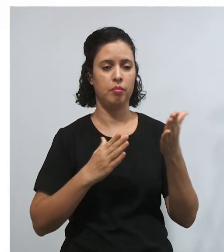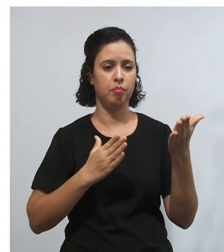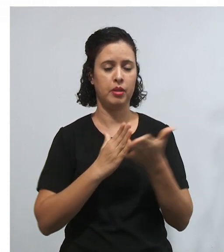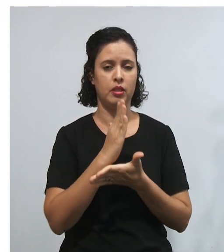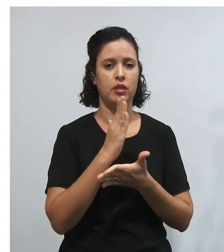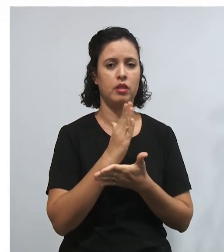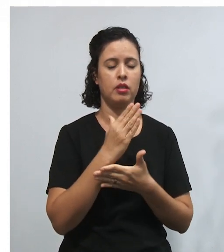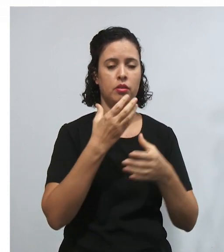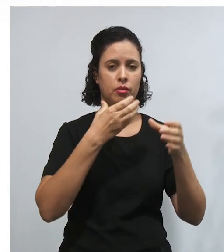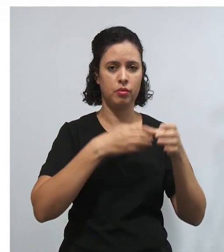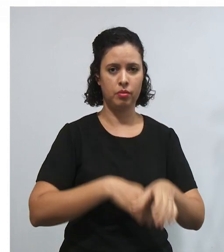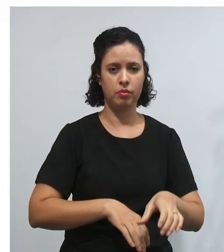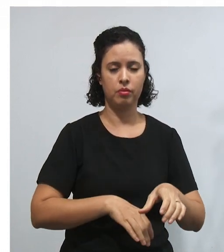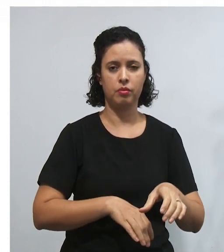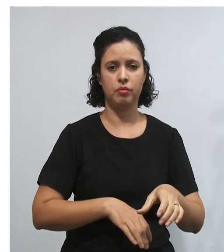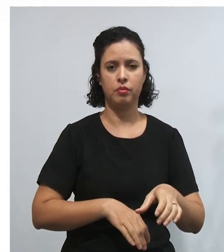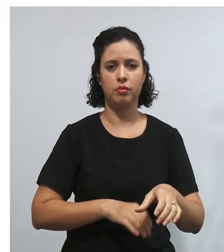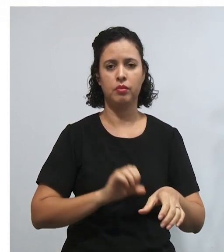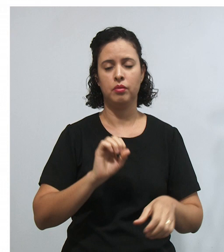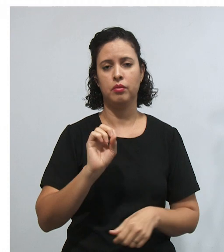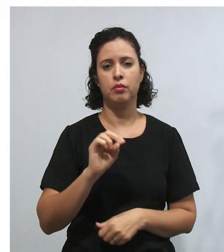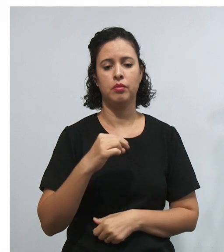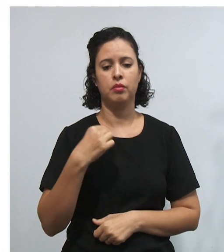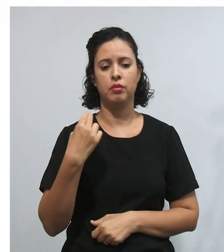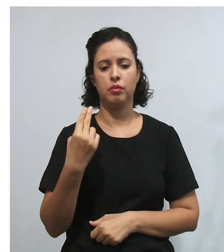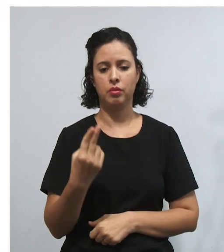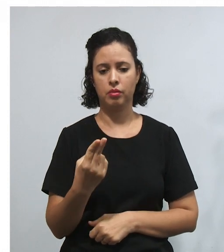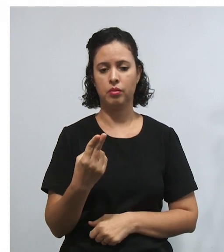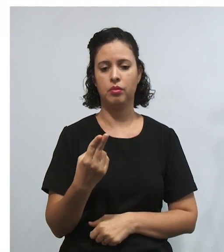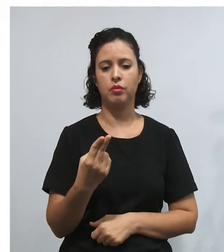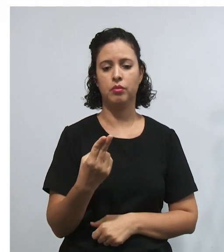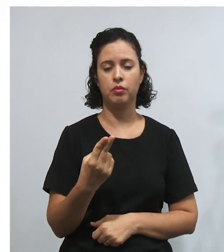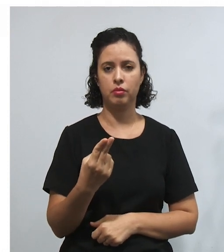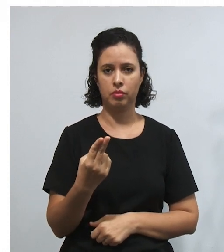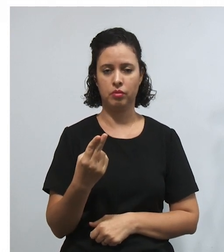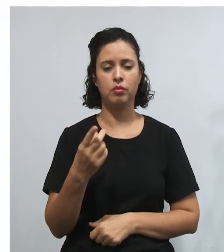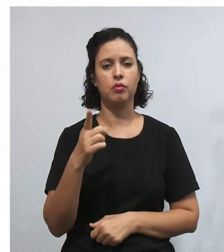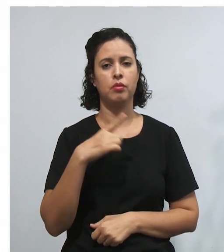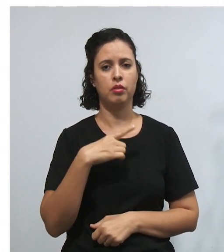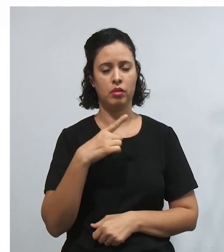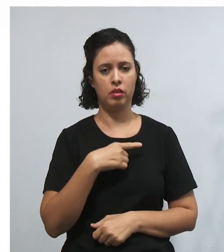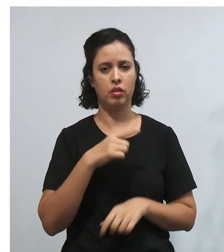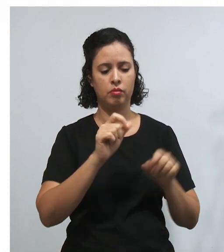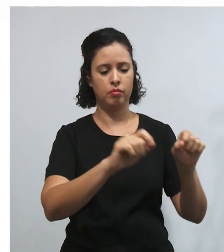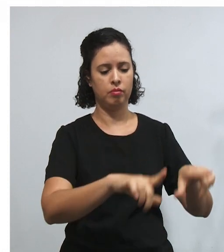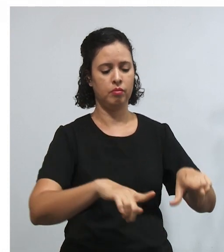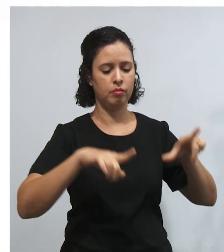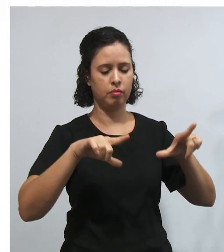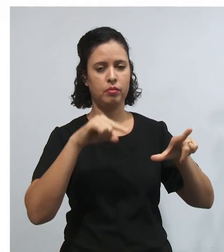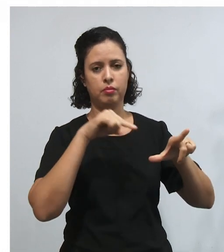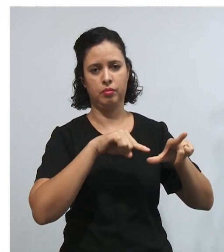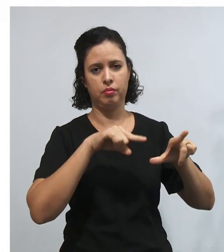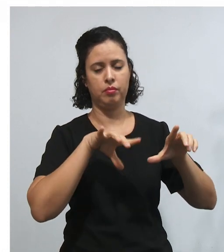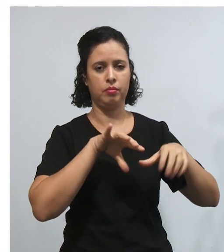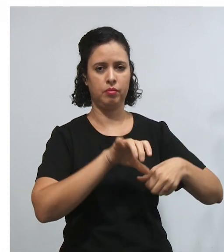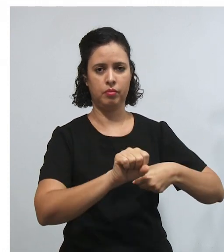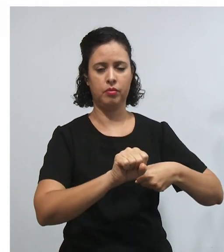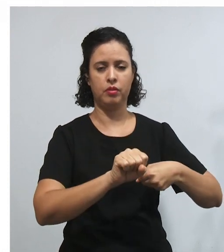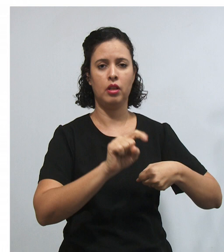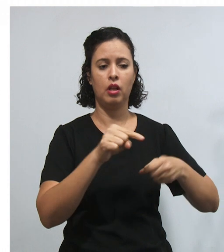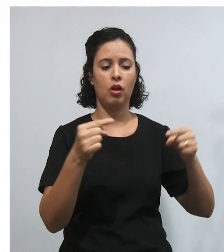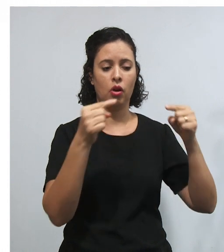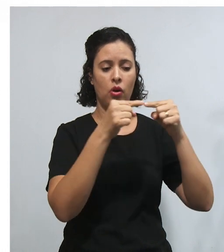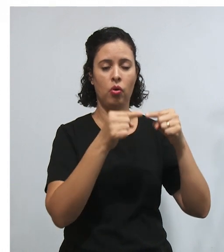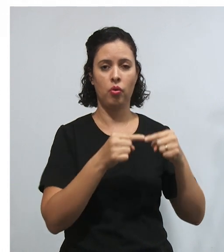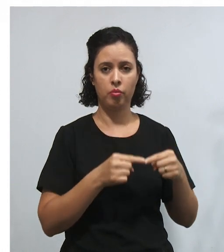né? Em concurso público de provas ou de provas e títulos de acordo com a natureza